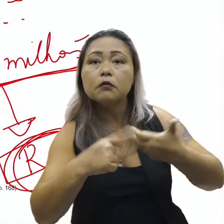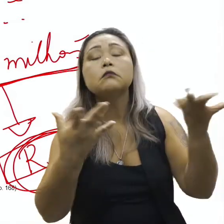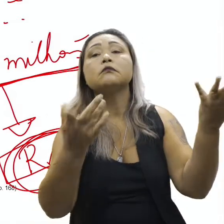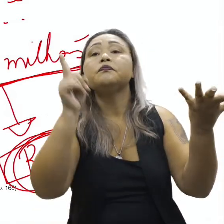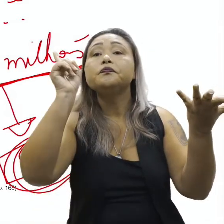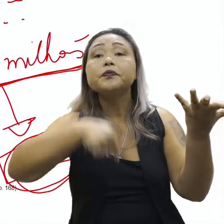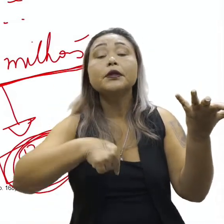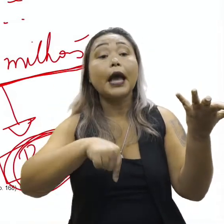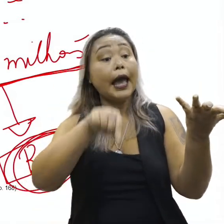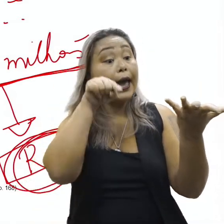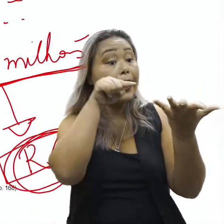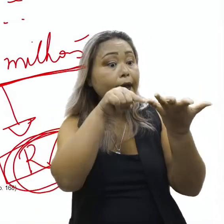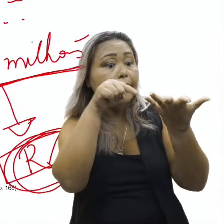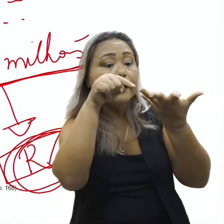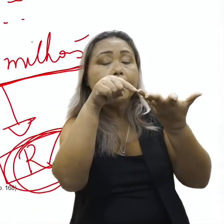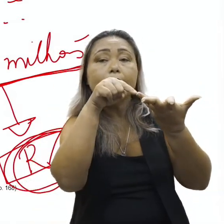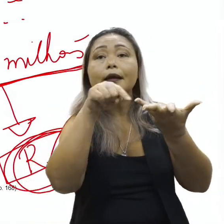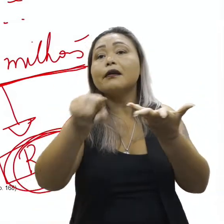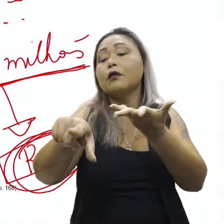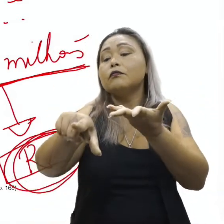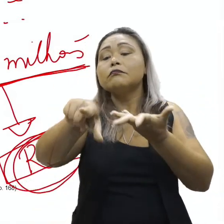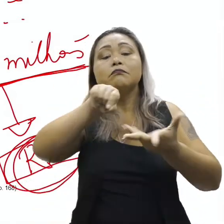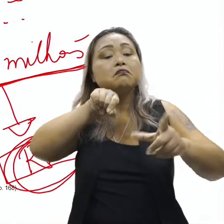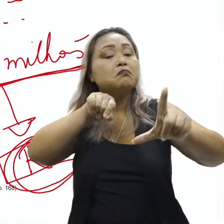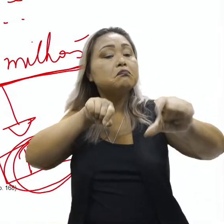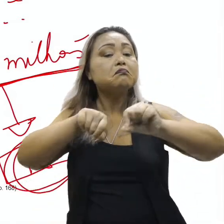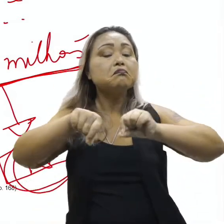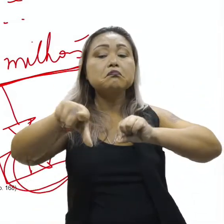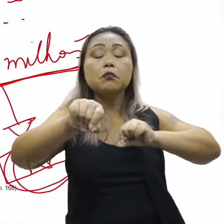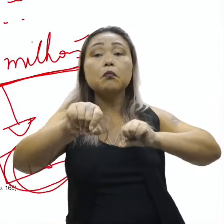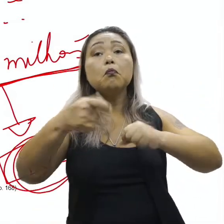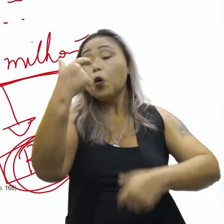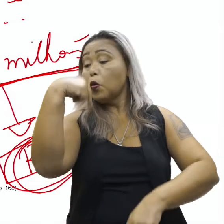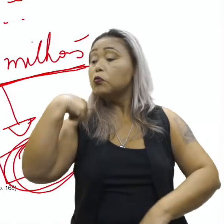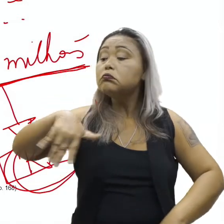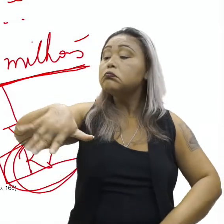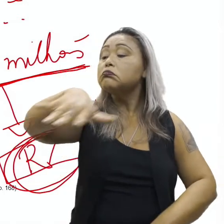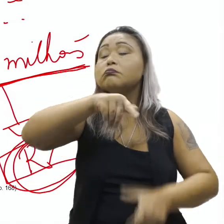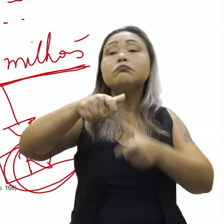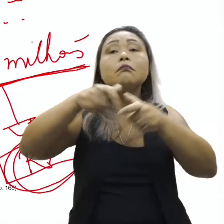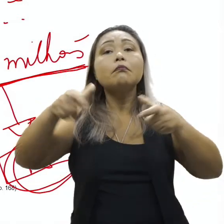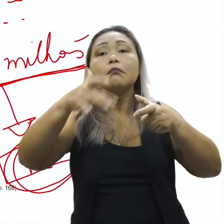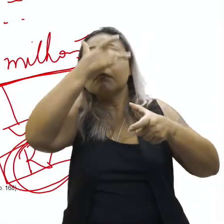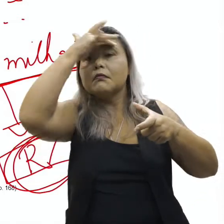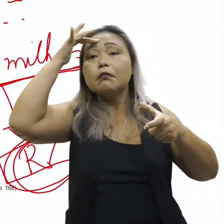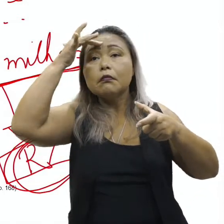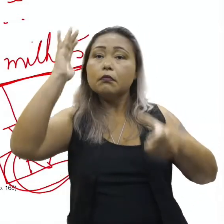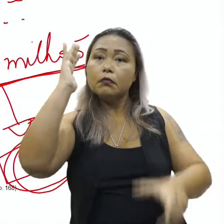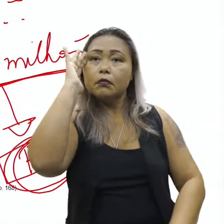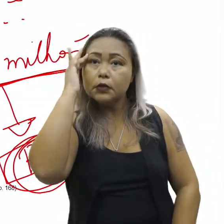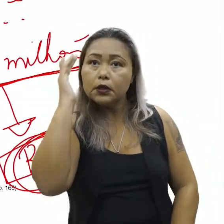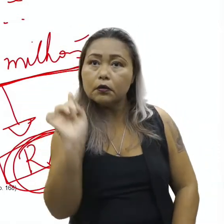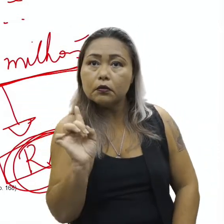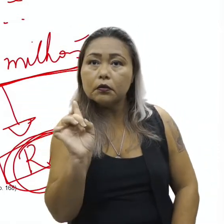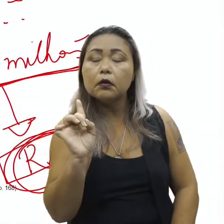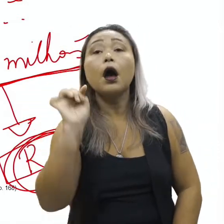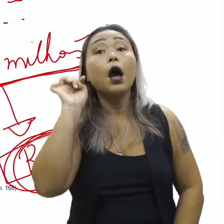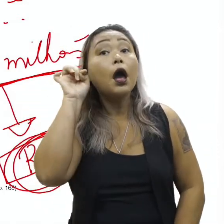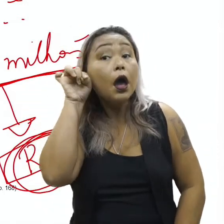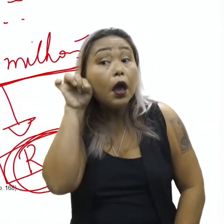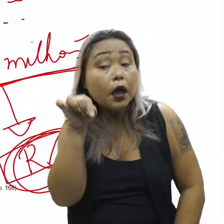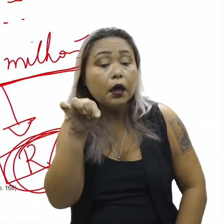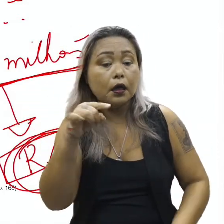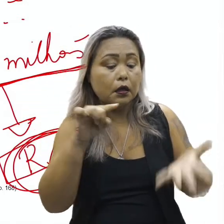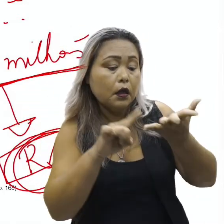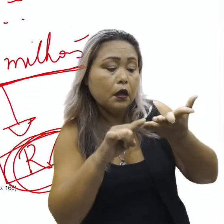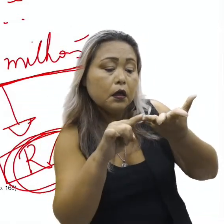que vão tomar as decisões por nós, entendeu? E aí eles é que vão decidir o que vai